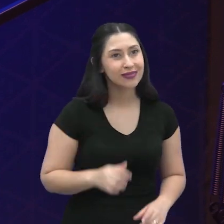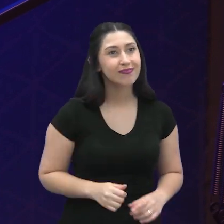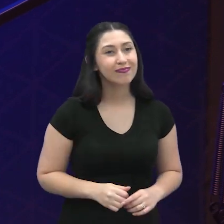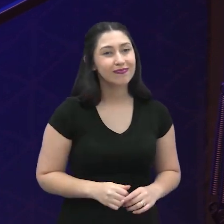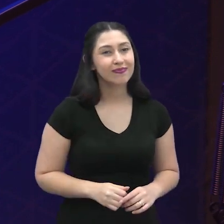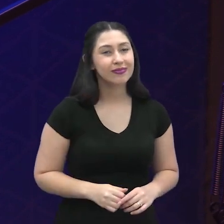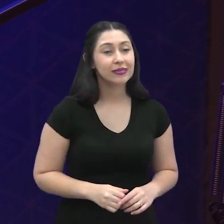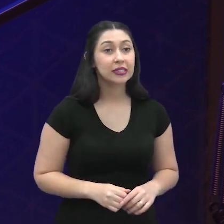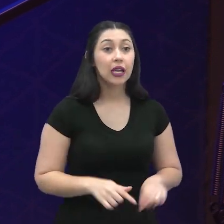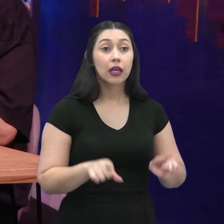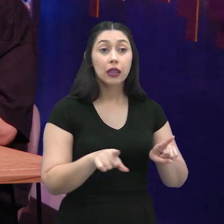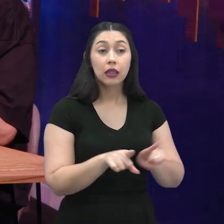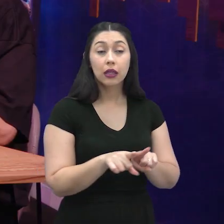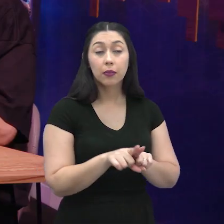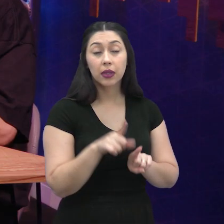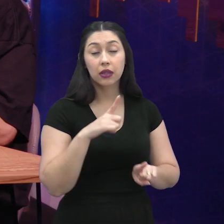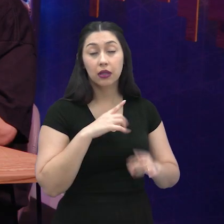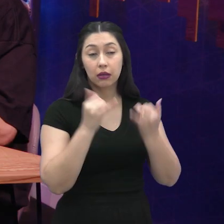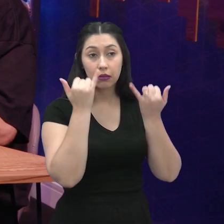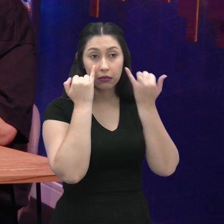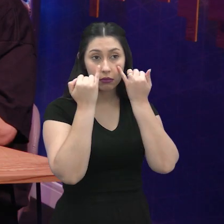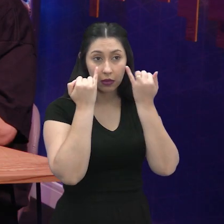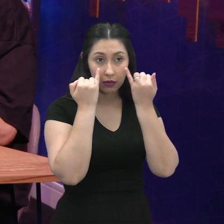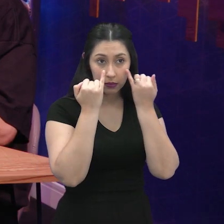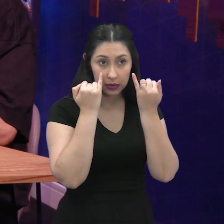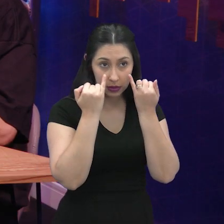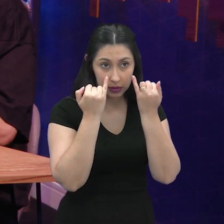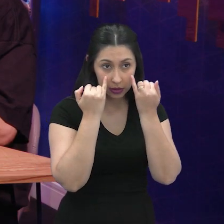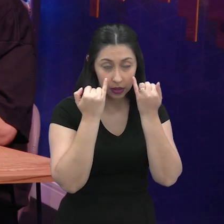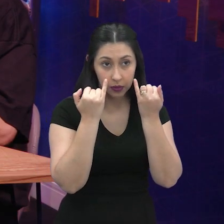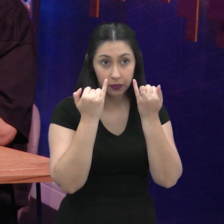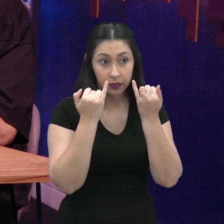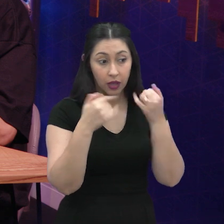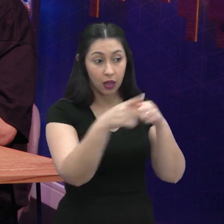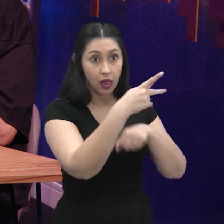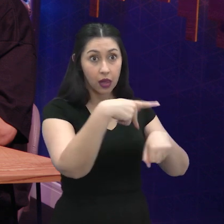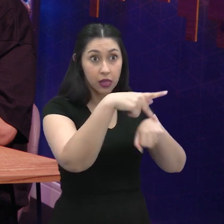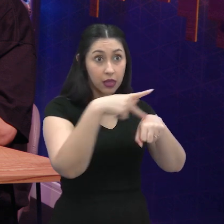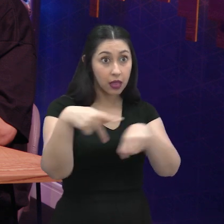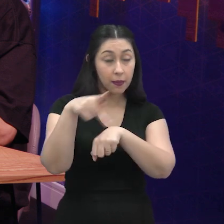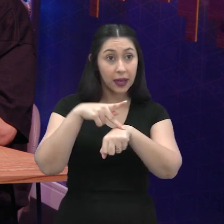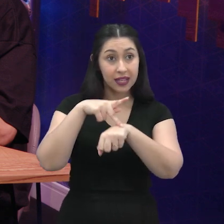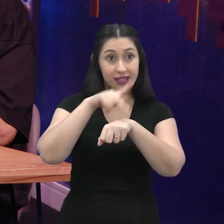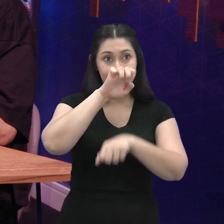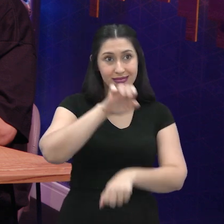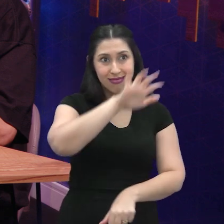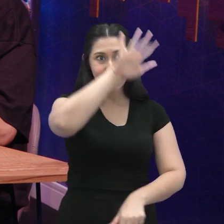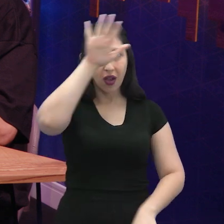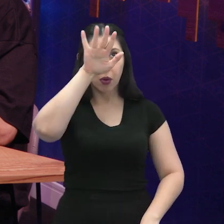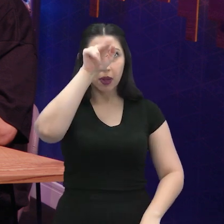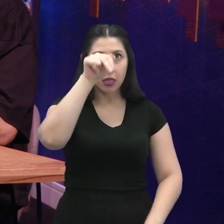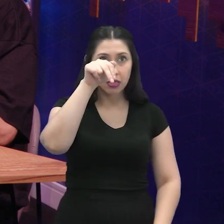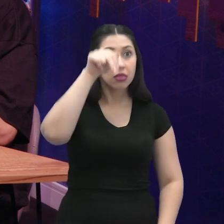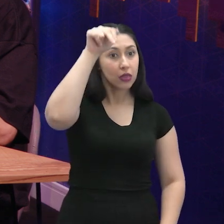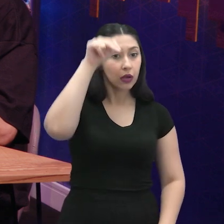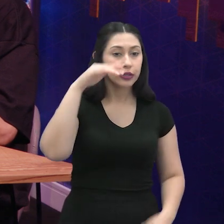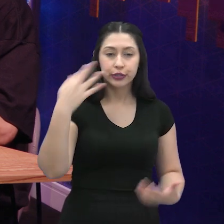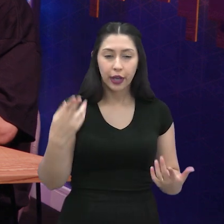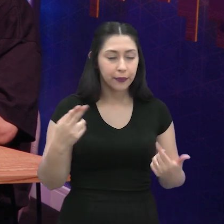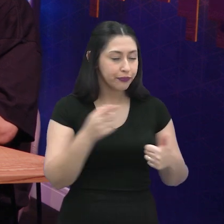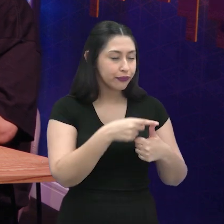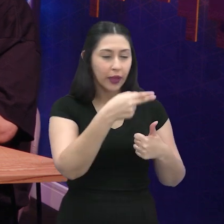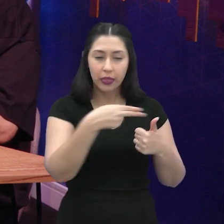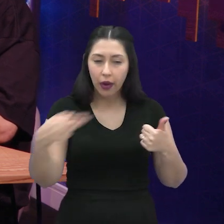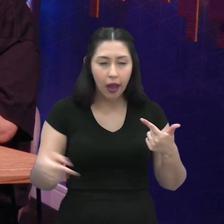segunda, numa terça-feira. A gente tem aqui uma informação de países nórdicos, só pra gente citar aqui